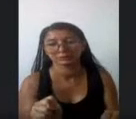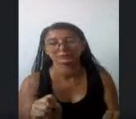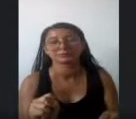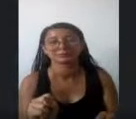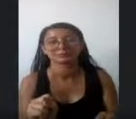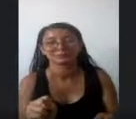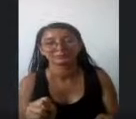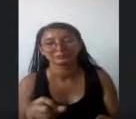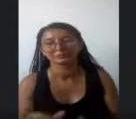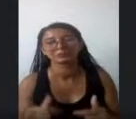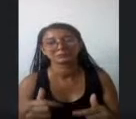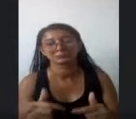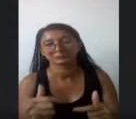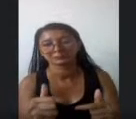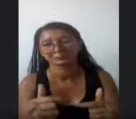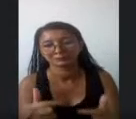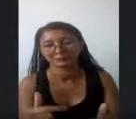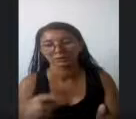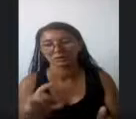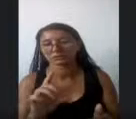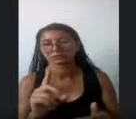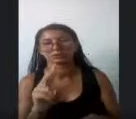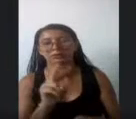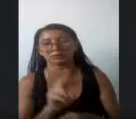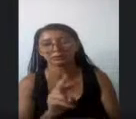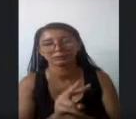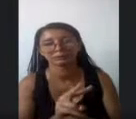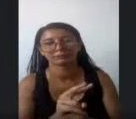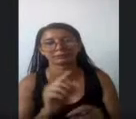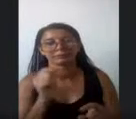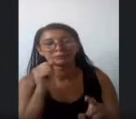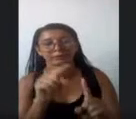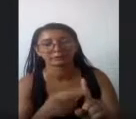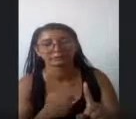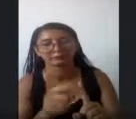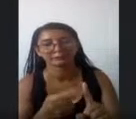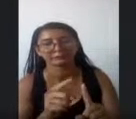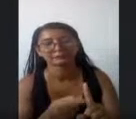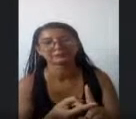apenas focando nas gestantes em sífilis congênita e não irmos